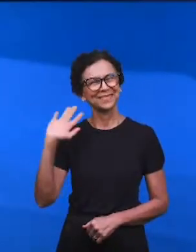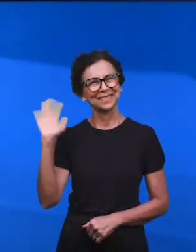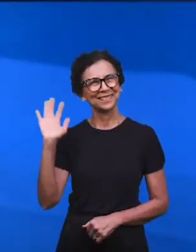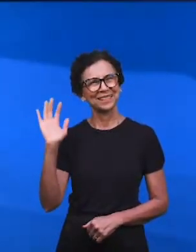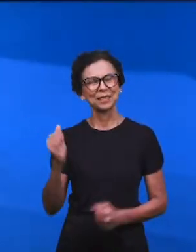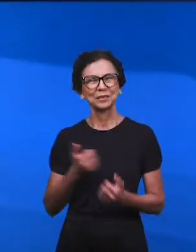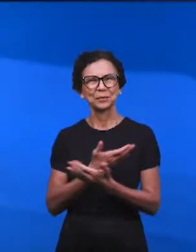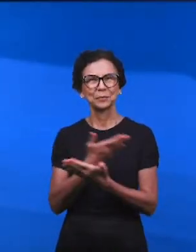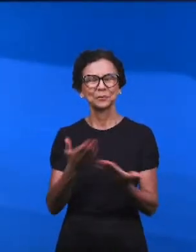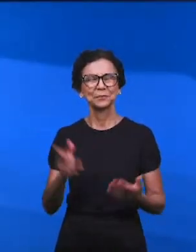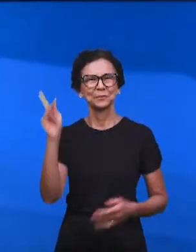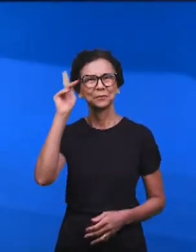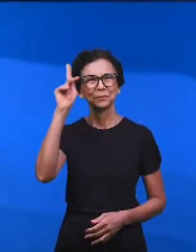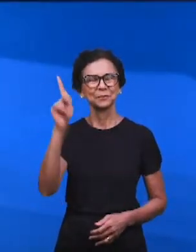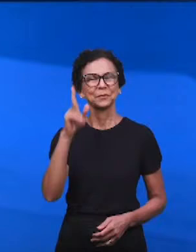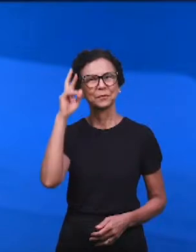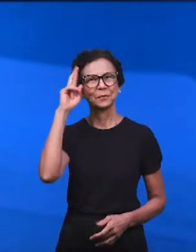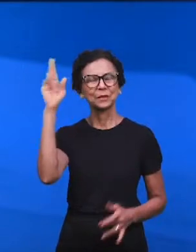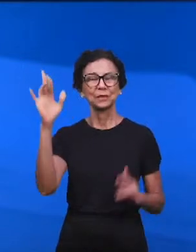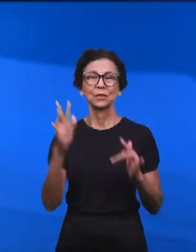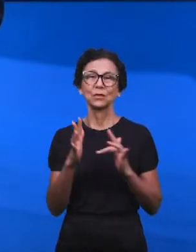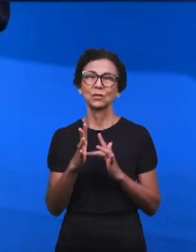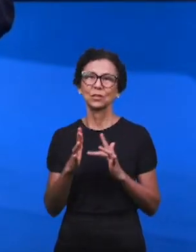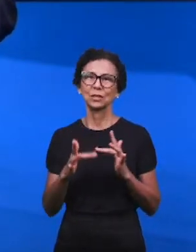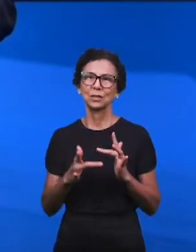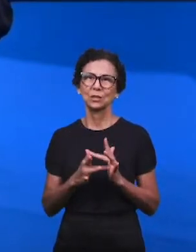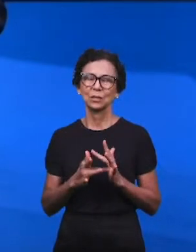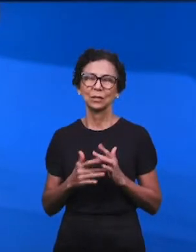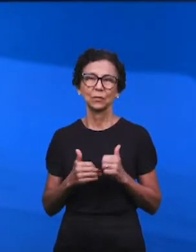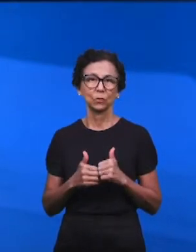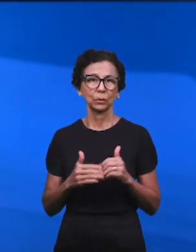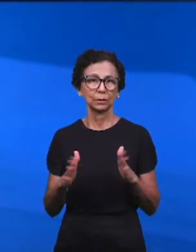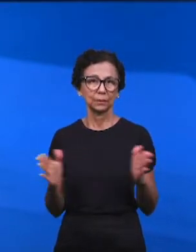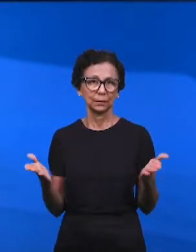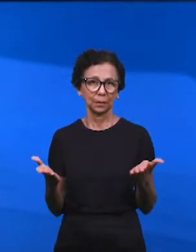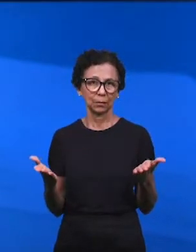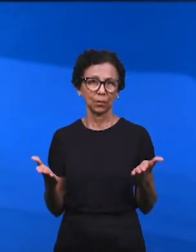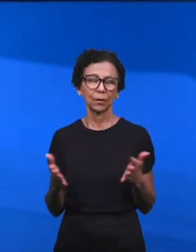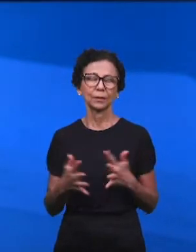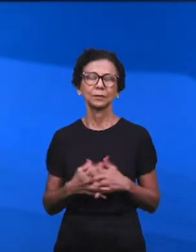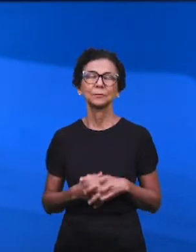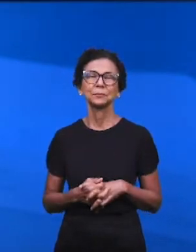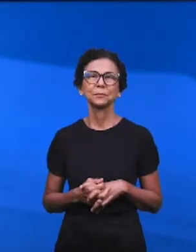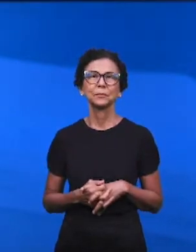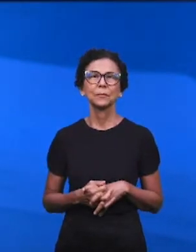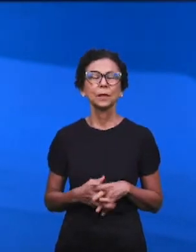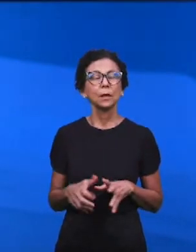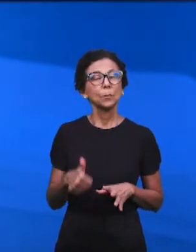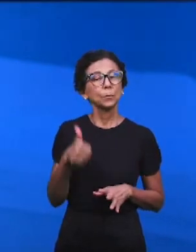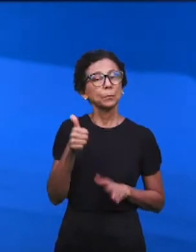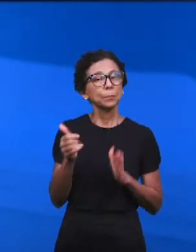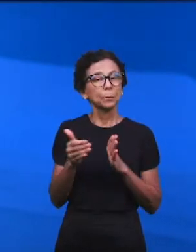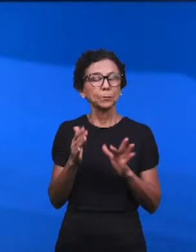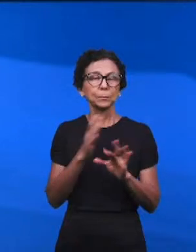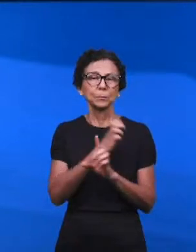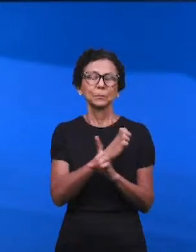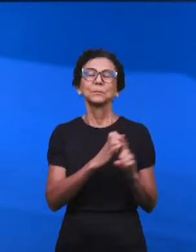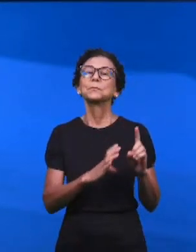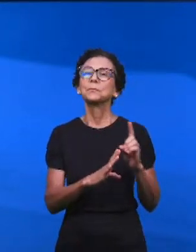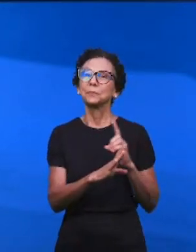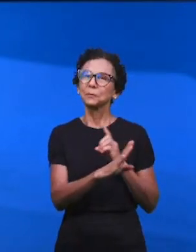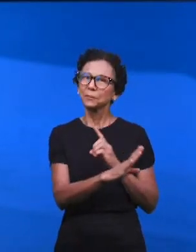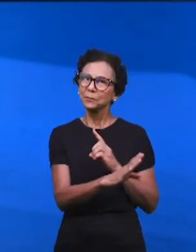eu quero cumprimentar você com a paz do Senhor Jesus. Nós estamos dando início aqui agora à nossa primeira parte da Escola Bíblica